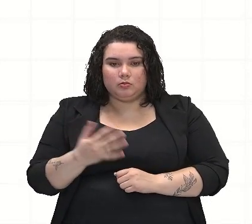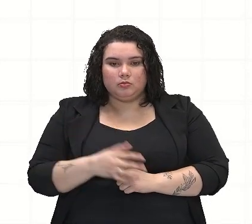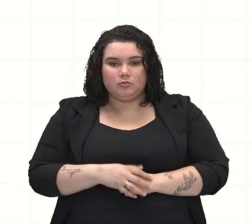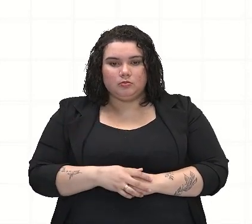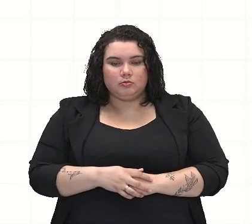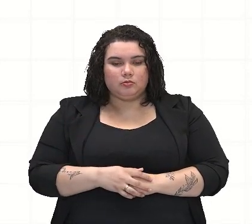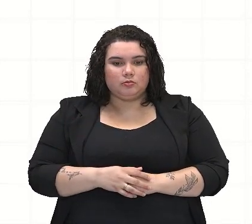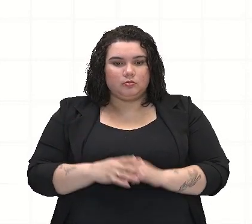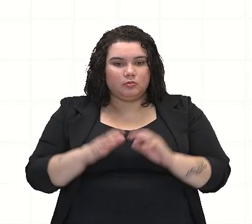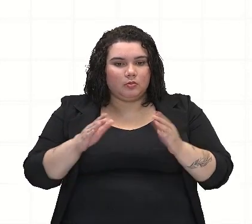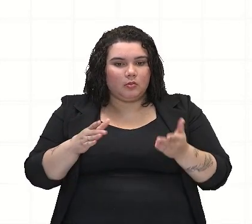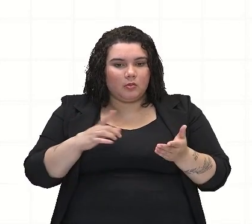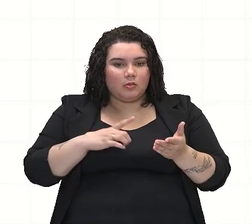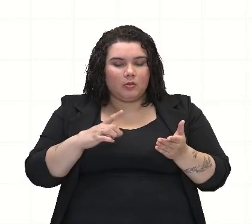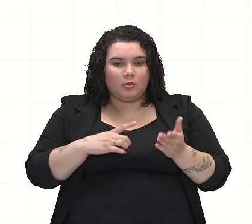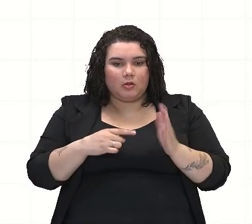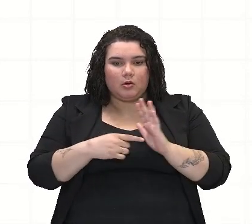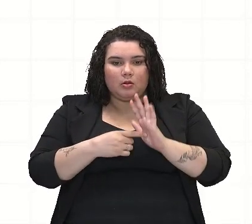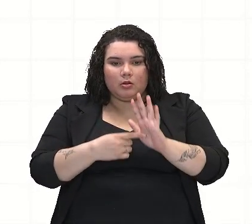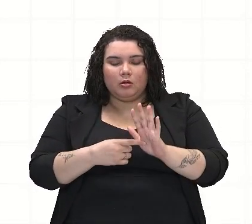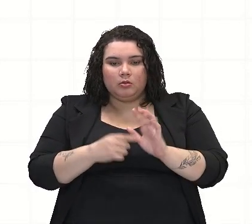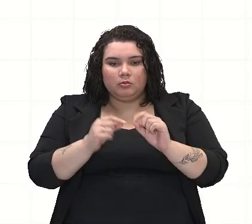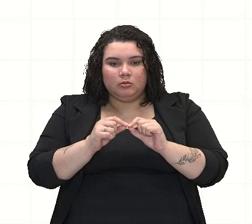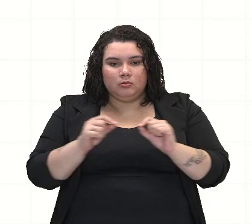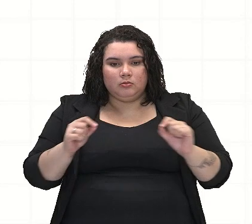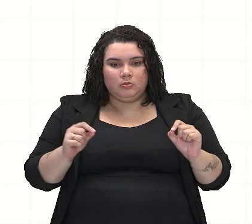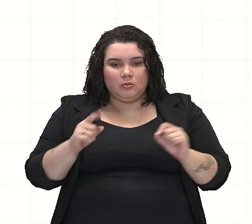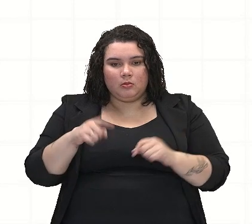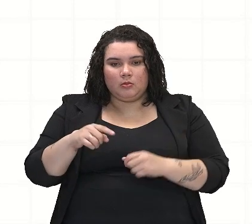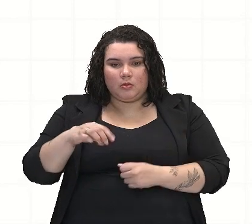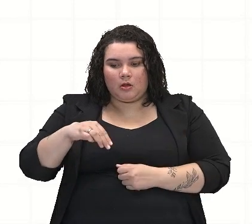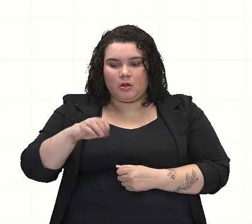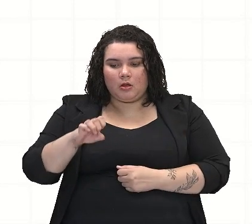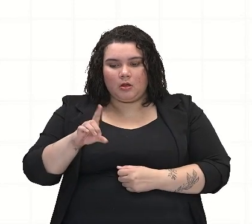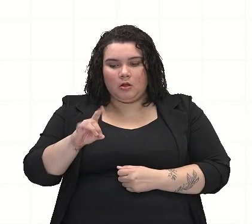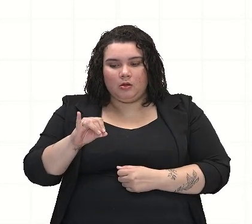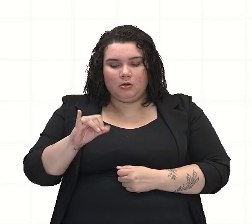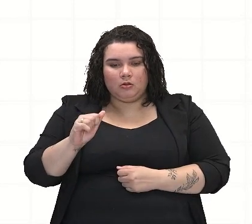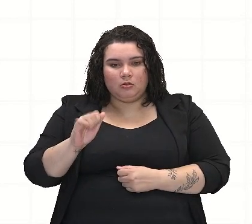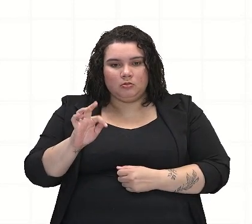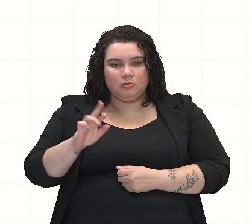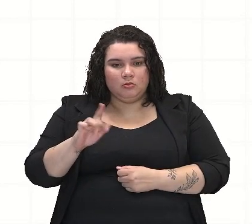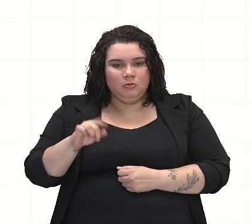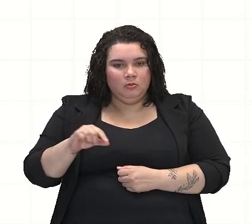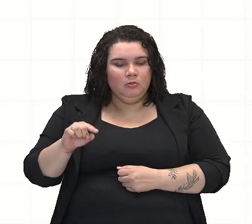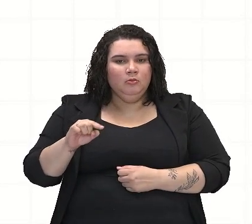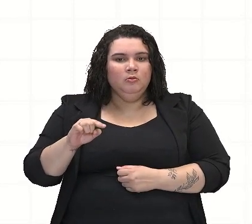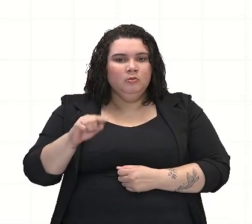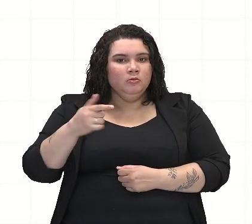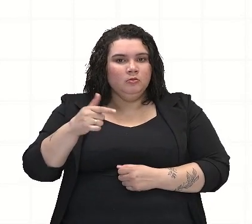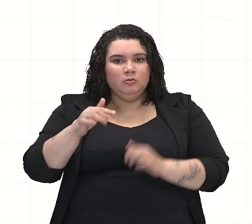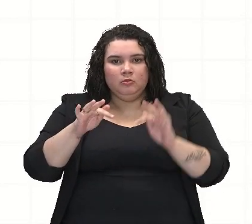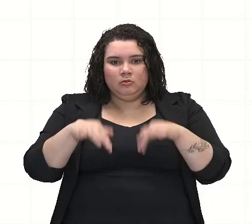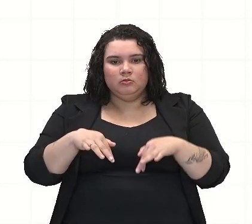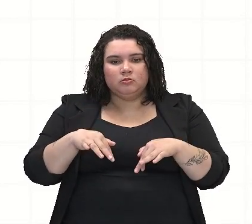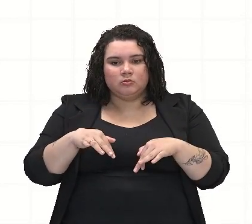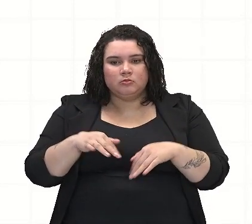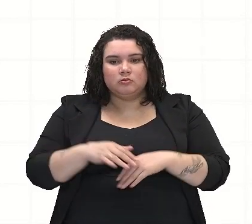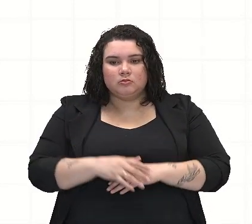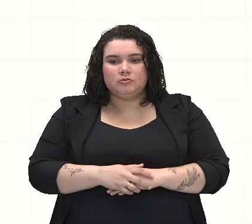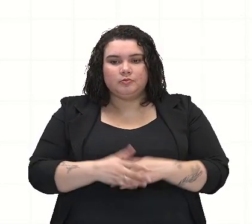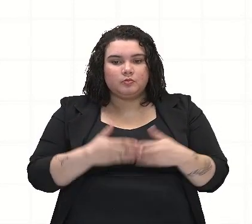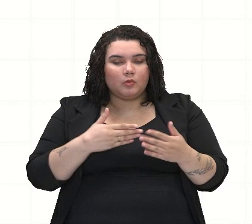que nós já sabemos que é a mediatriz. Infinitos pontos, né?